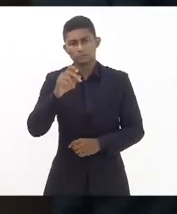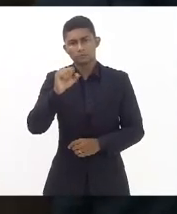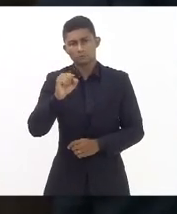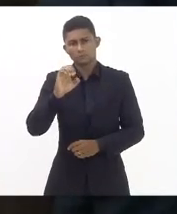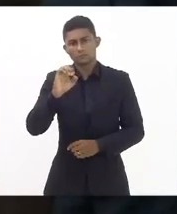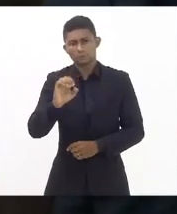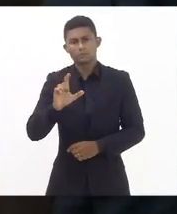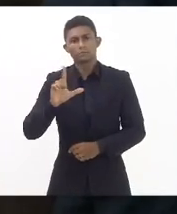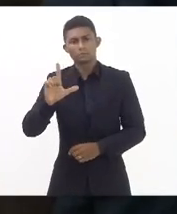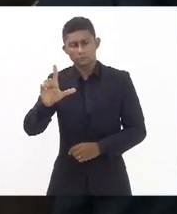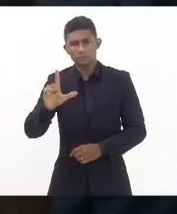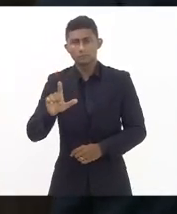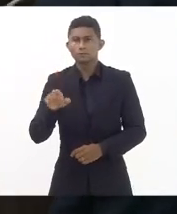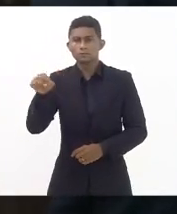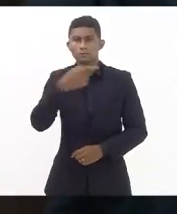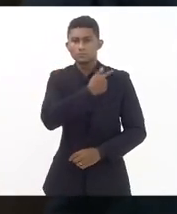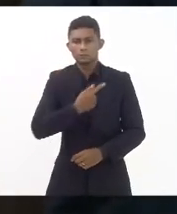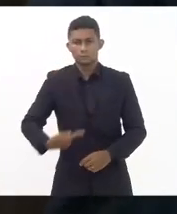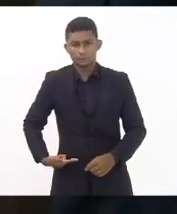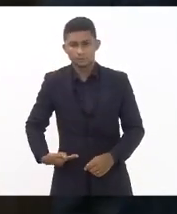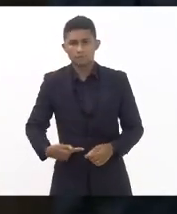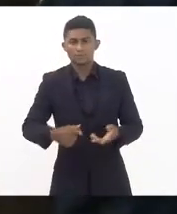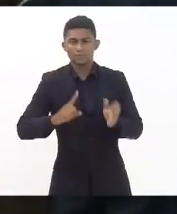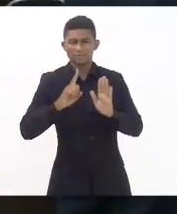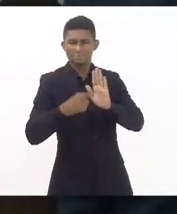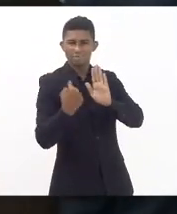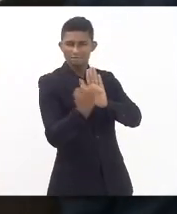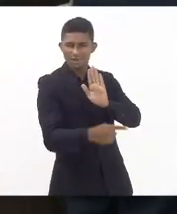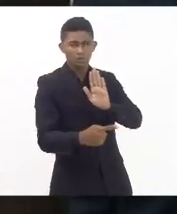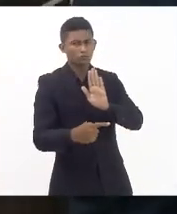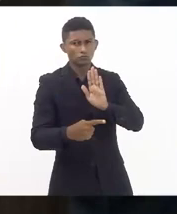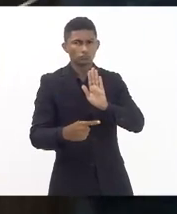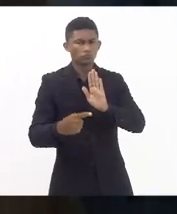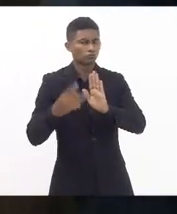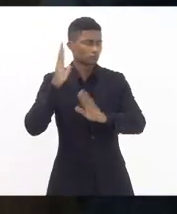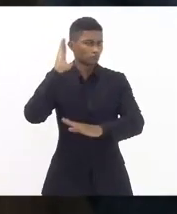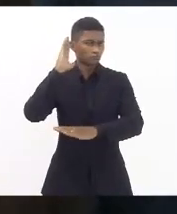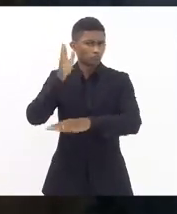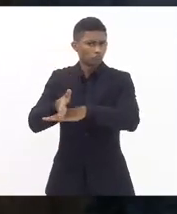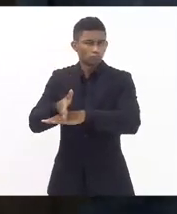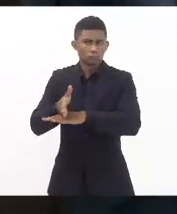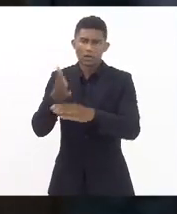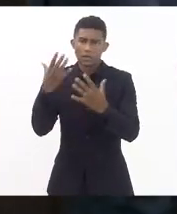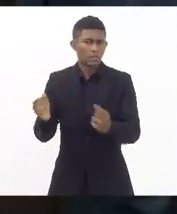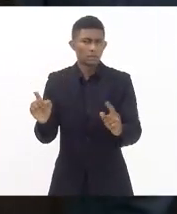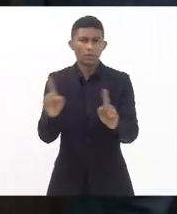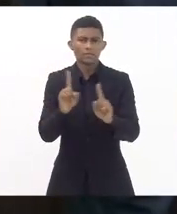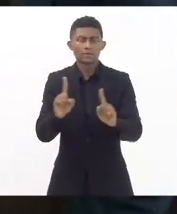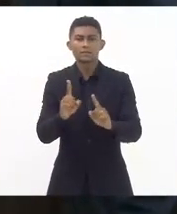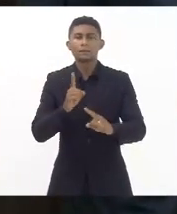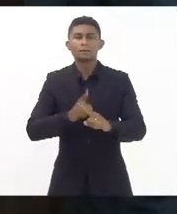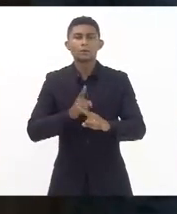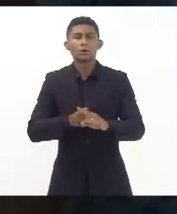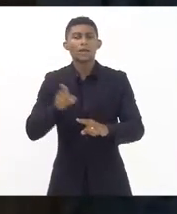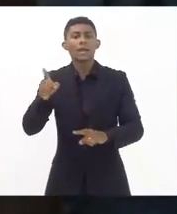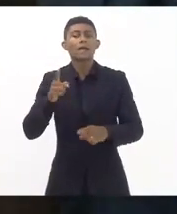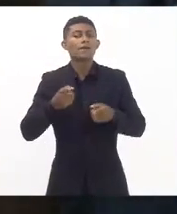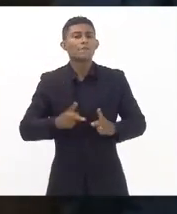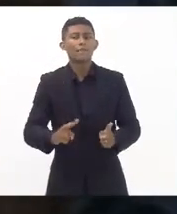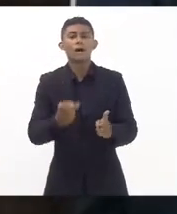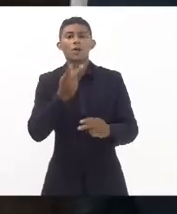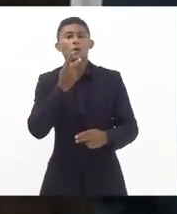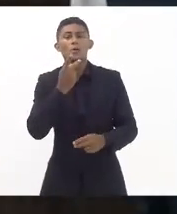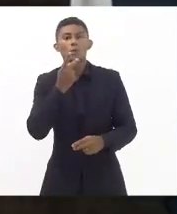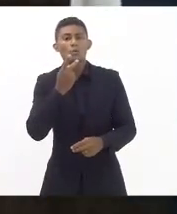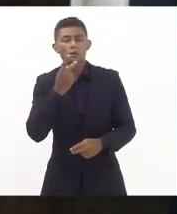o veto do governador, que diz aí que a cada operação policial vai achar que é sucesso